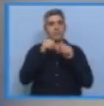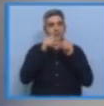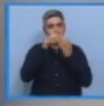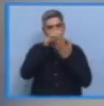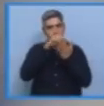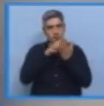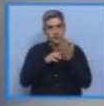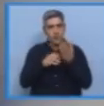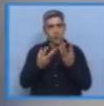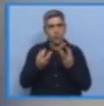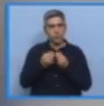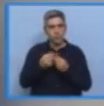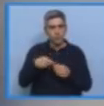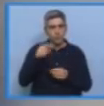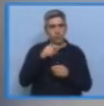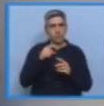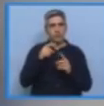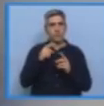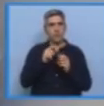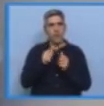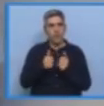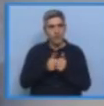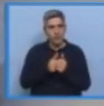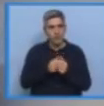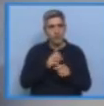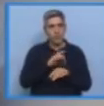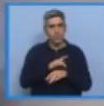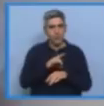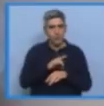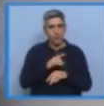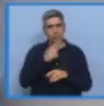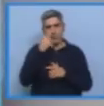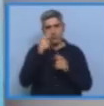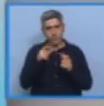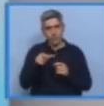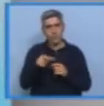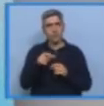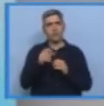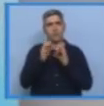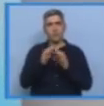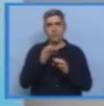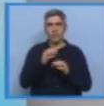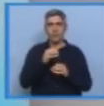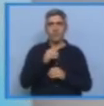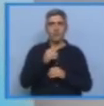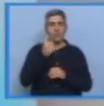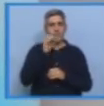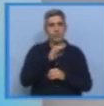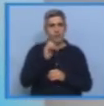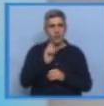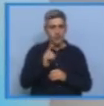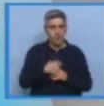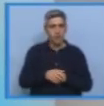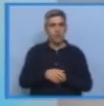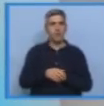conjunta, exatamente neste sentido do acompanhamento do doente e dos cuidados ao doente, porque a melhor forma, de facto,